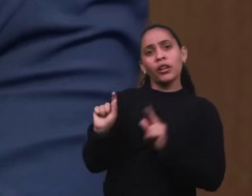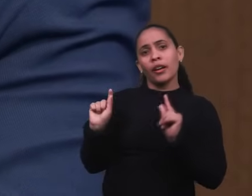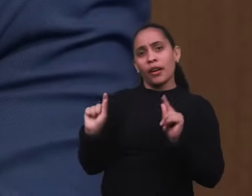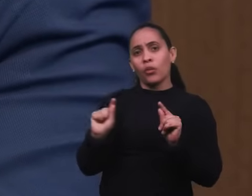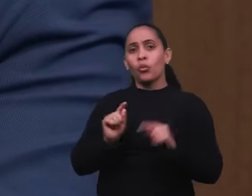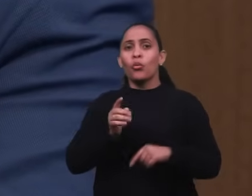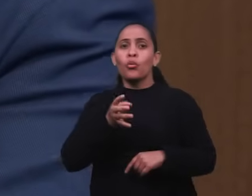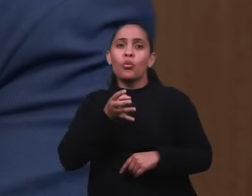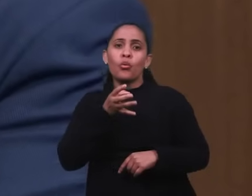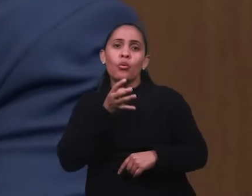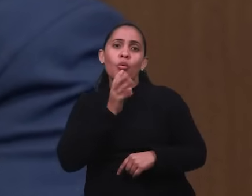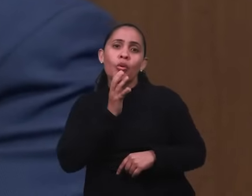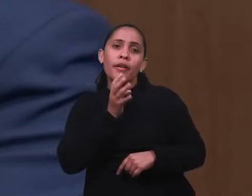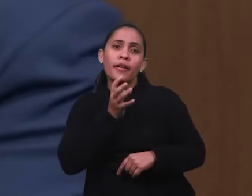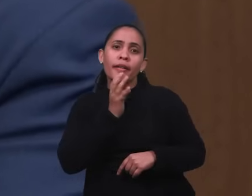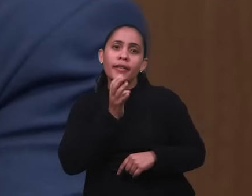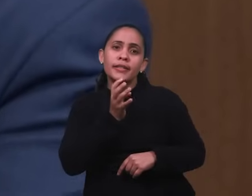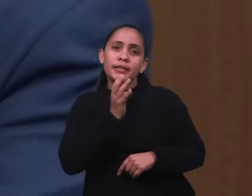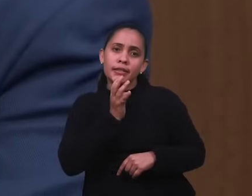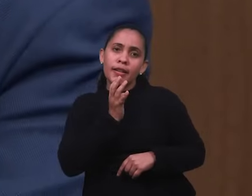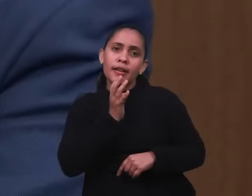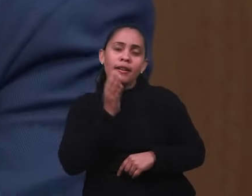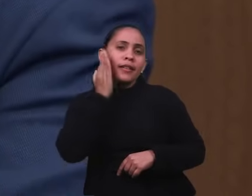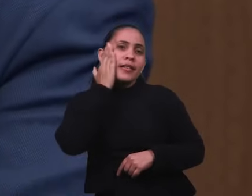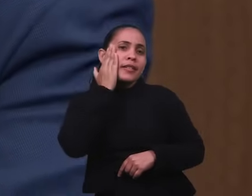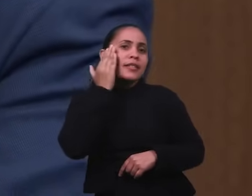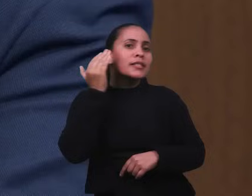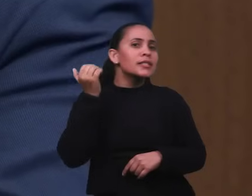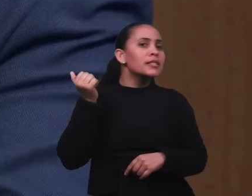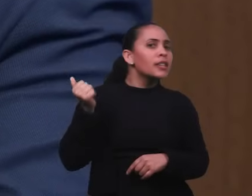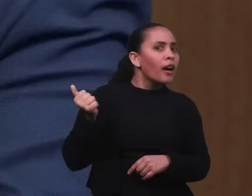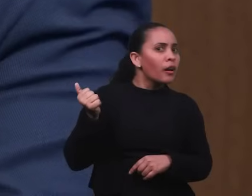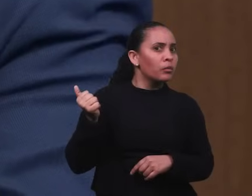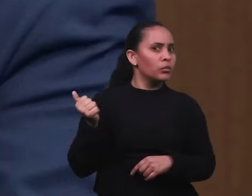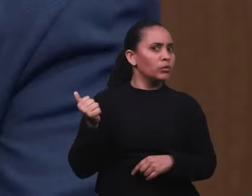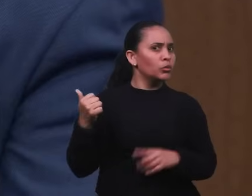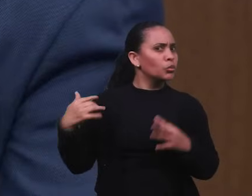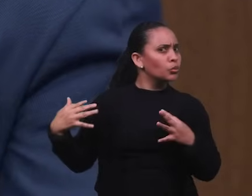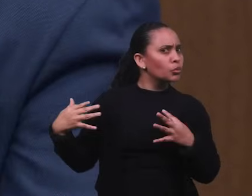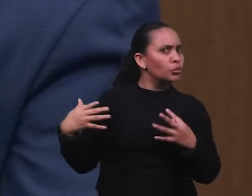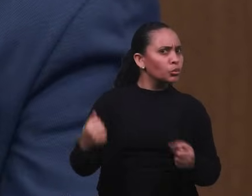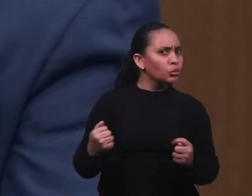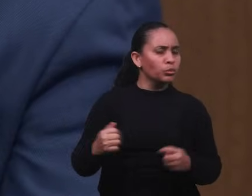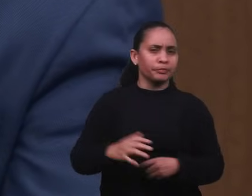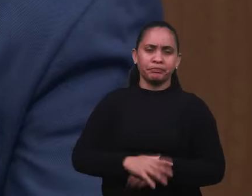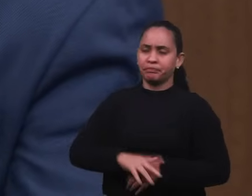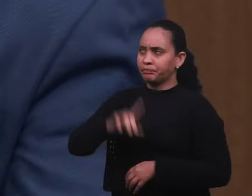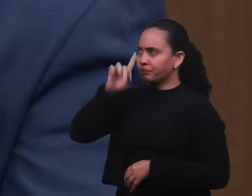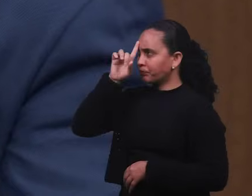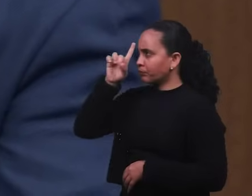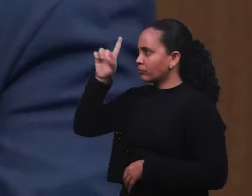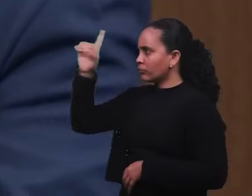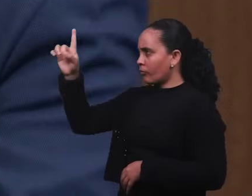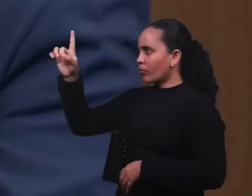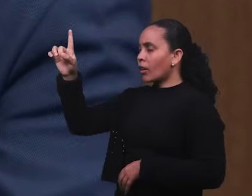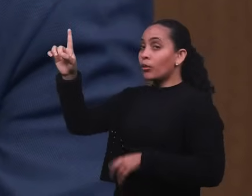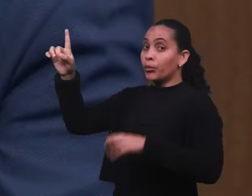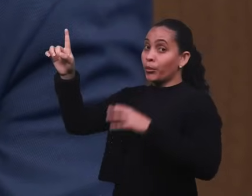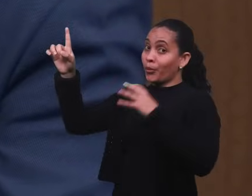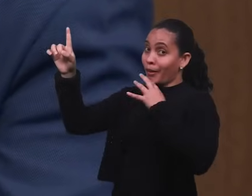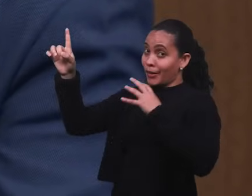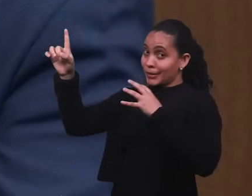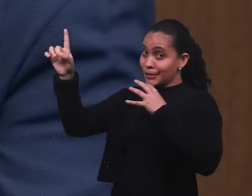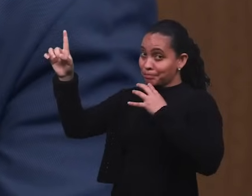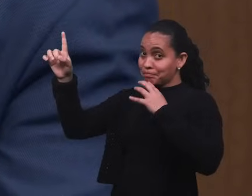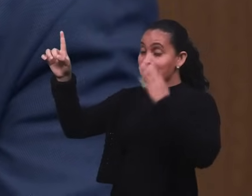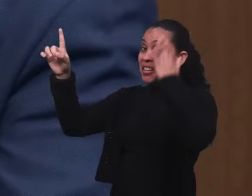é conhecimento, ou seja, o Senhor, ele é aquele que tudo conhece. Né? Então, o conhecimento de